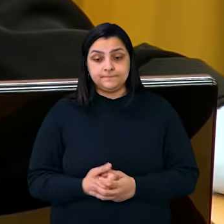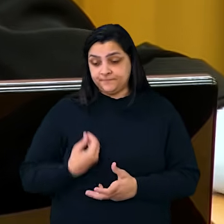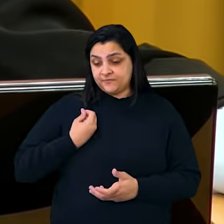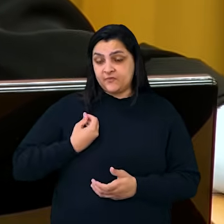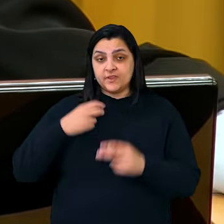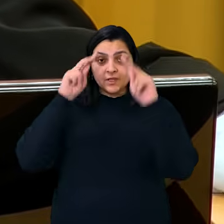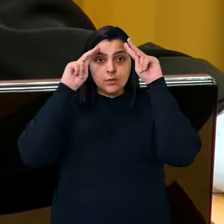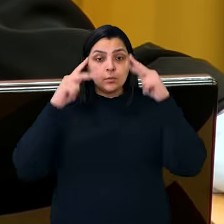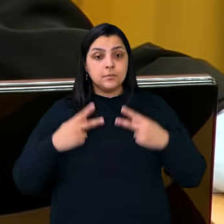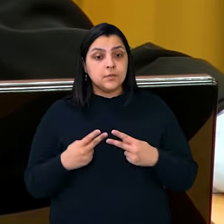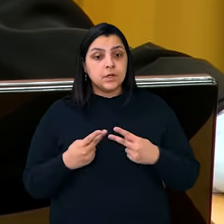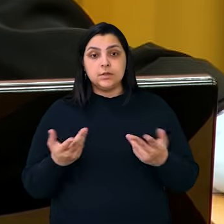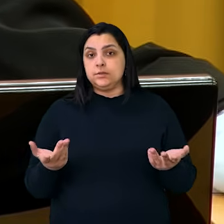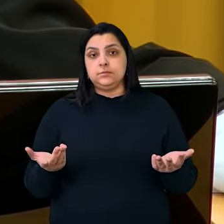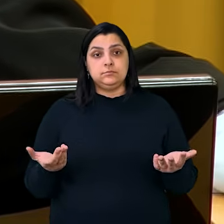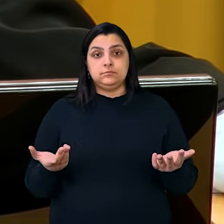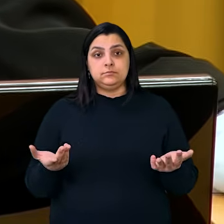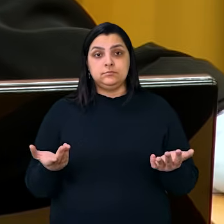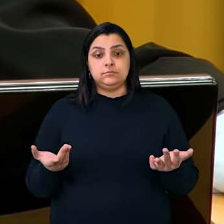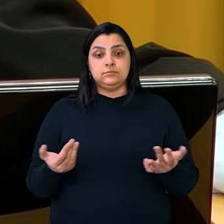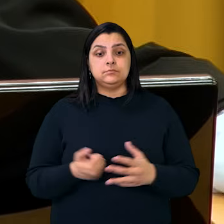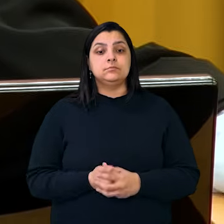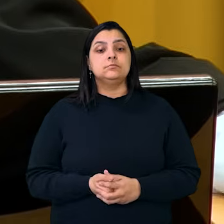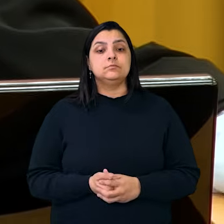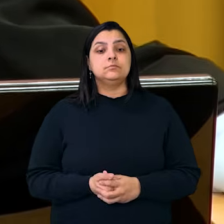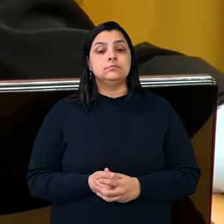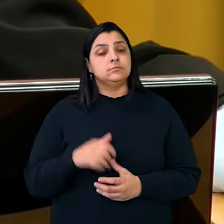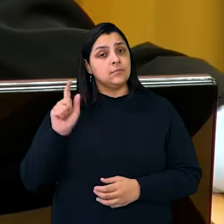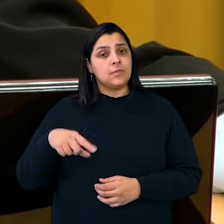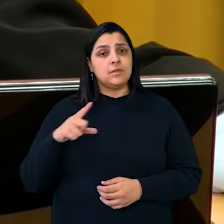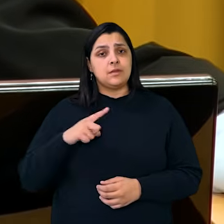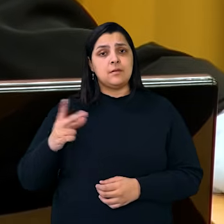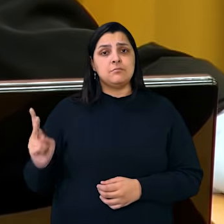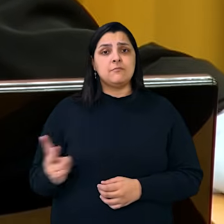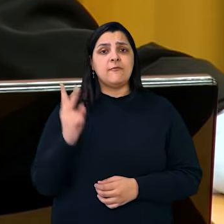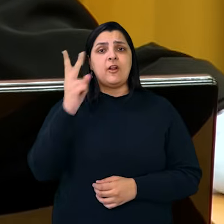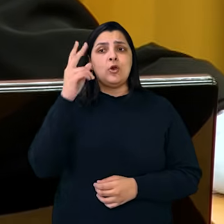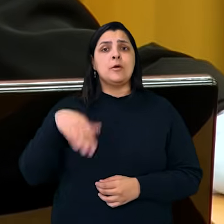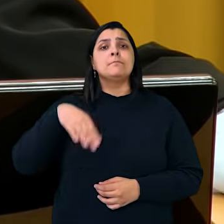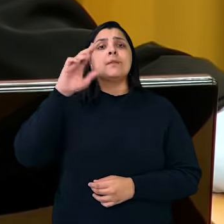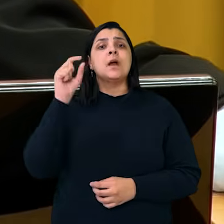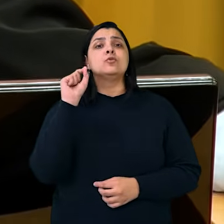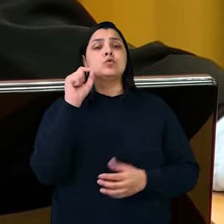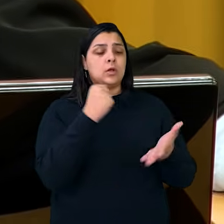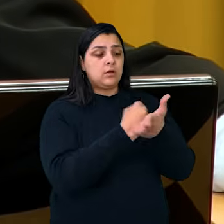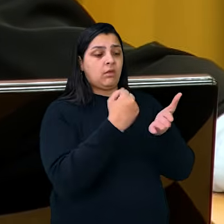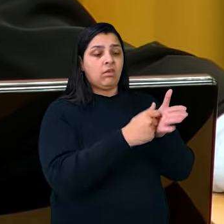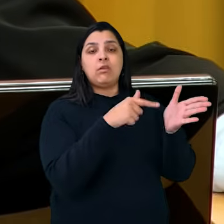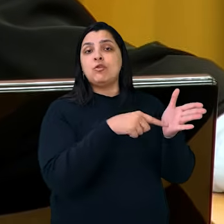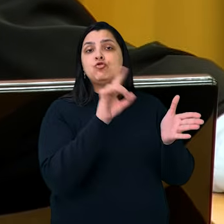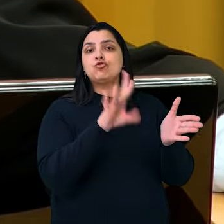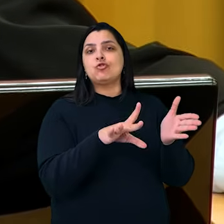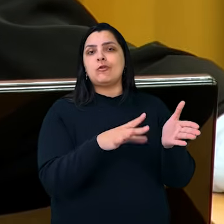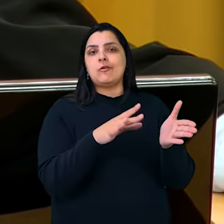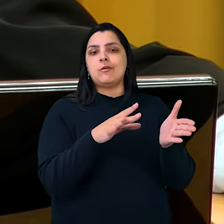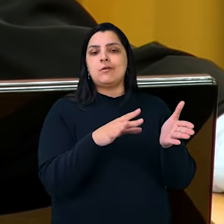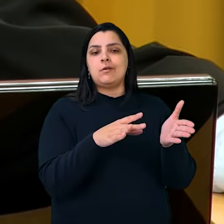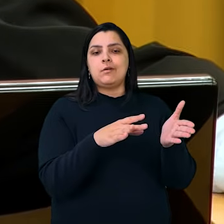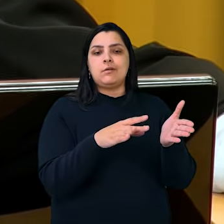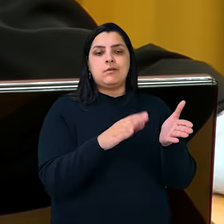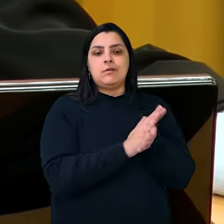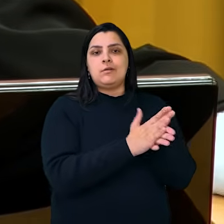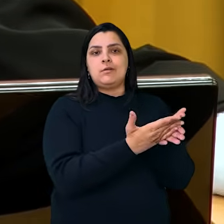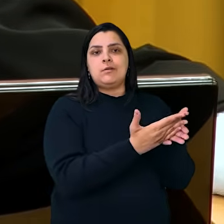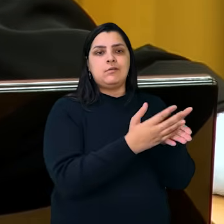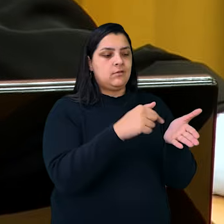A vida humana, ela vale mais do que a formalidade de